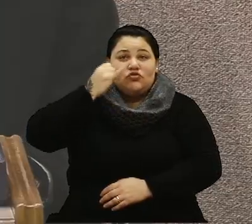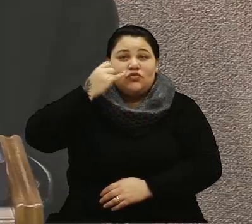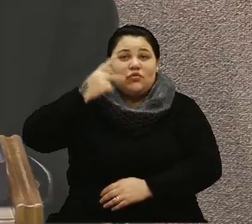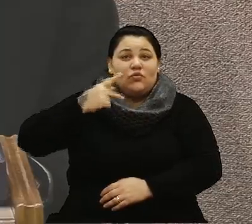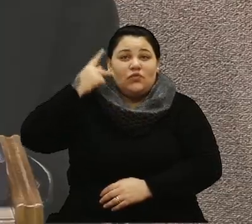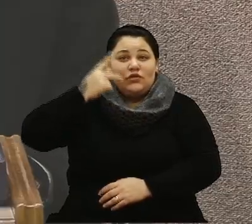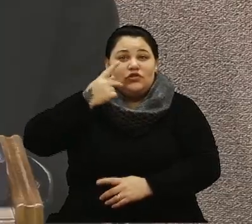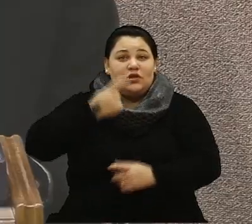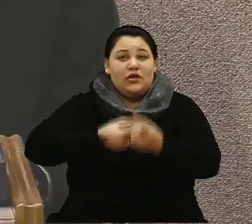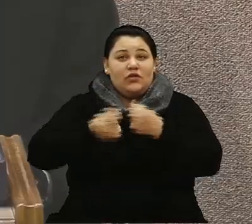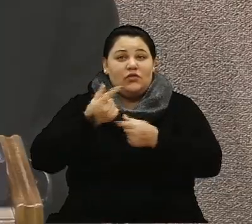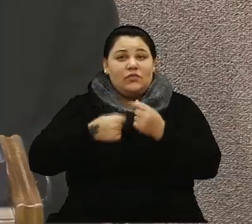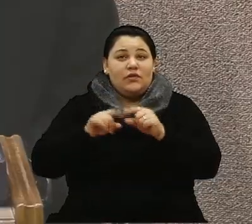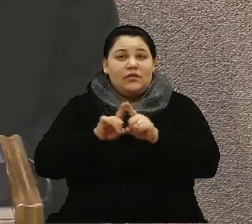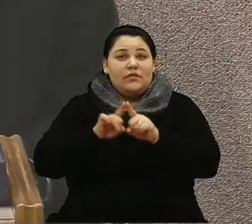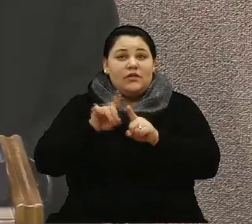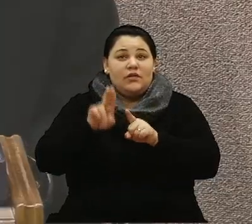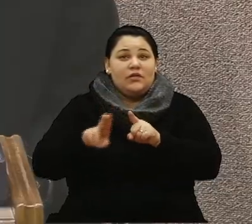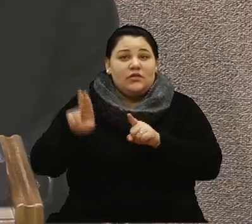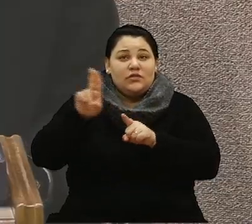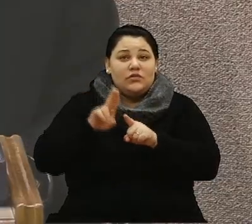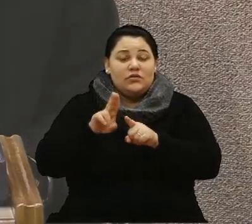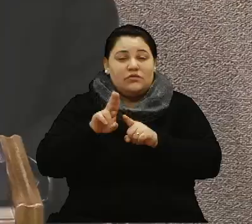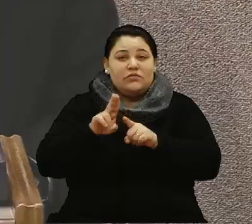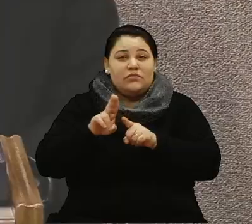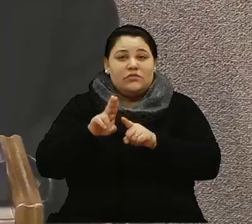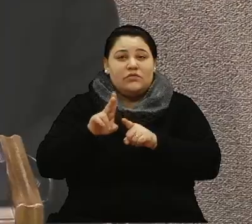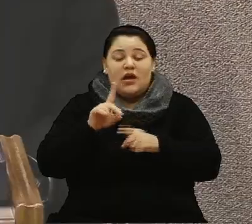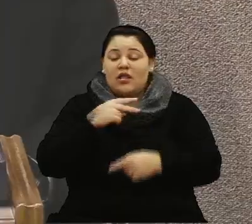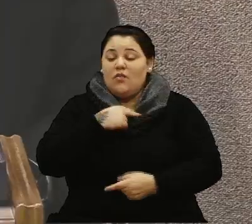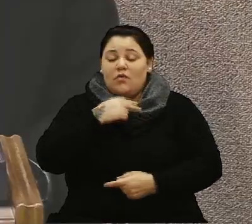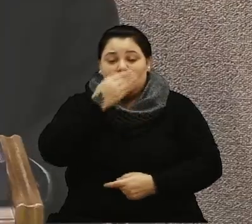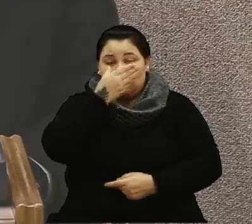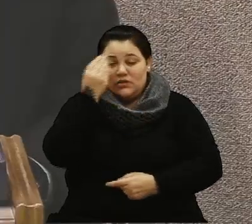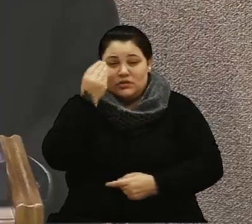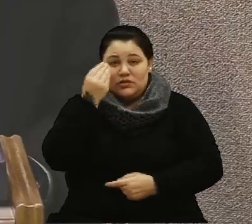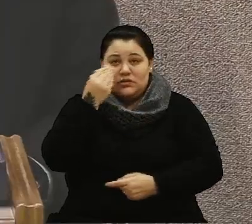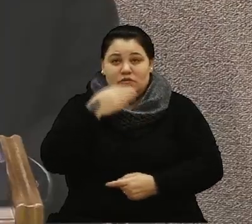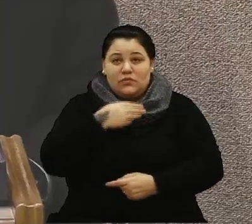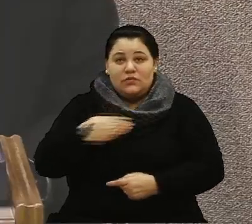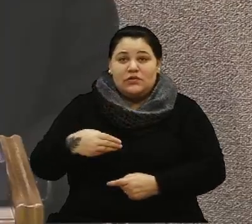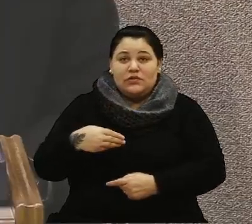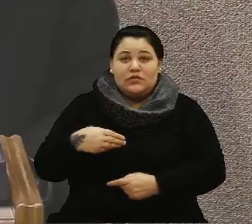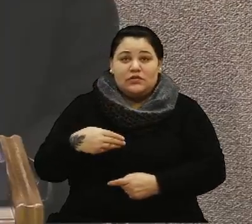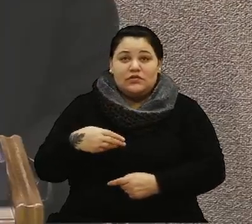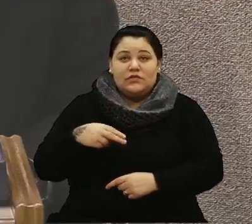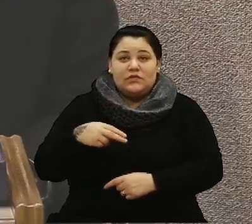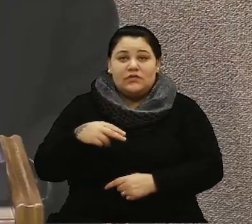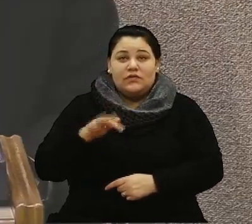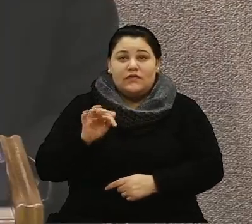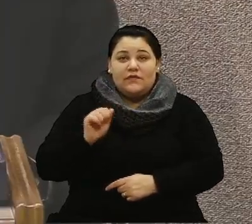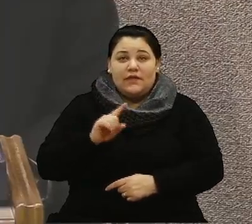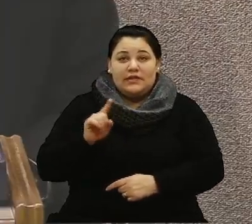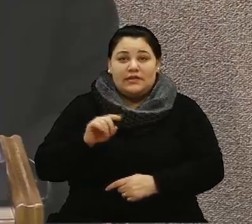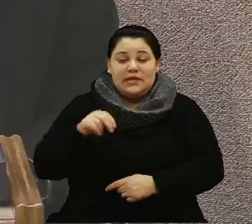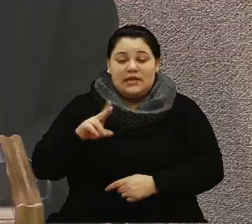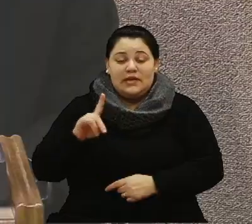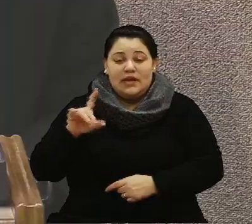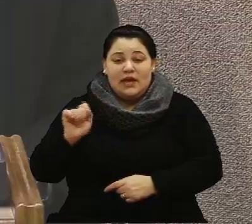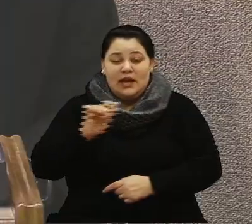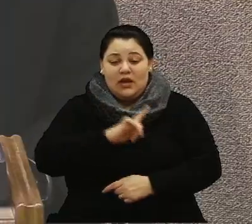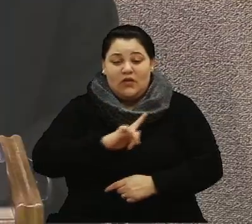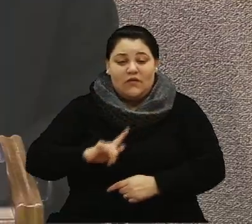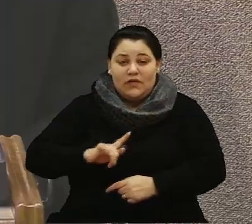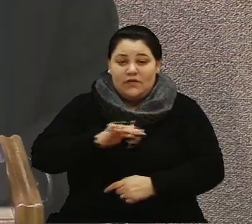política econômica aplicada pelos bancos. Nós não podemos esquecer que o ministro da Fazenda é do governo federal. Então, tem